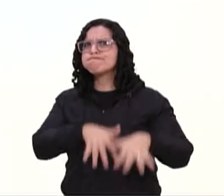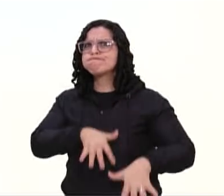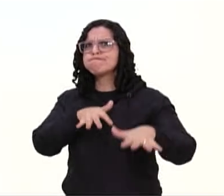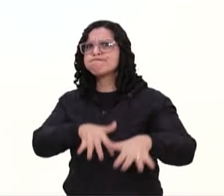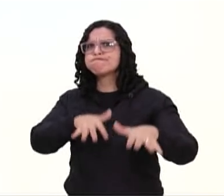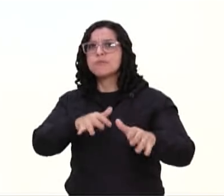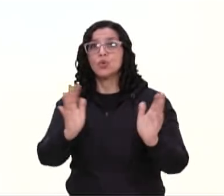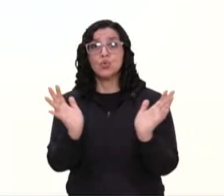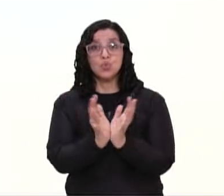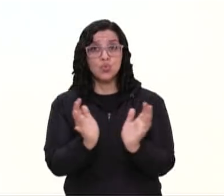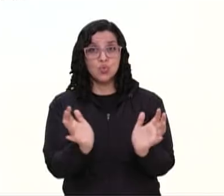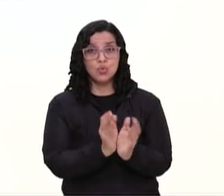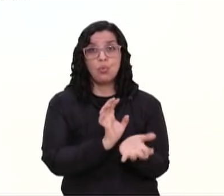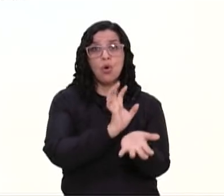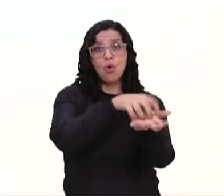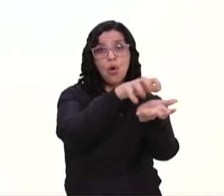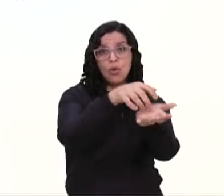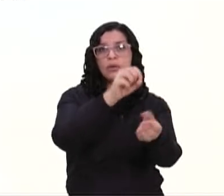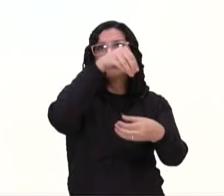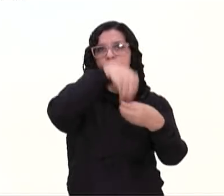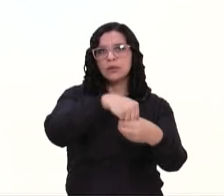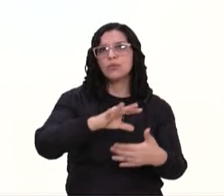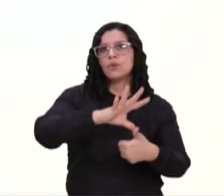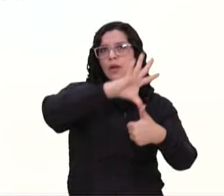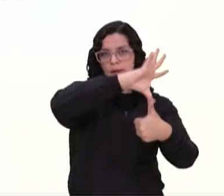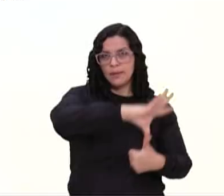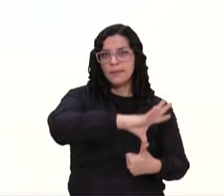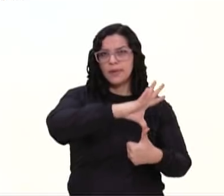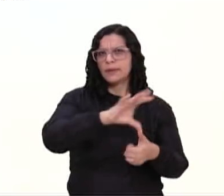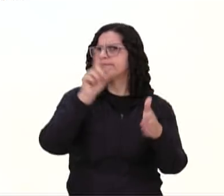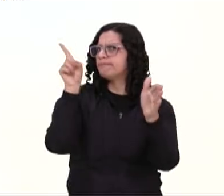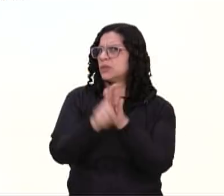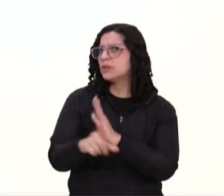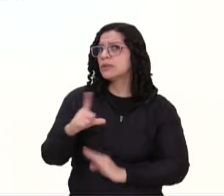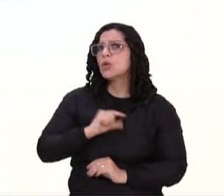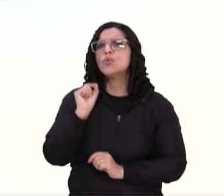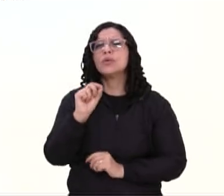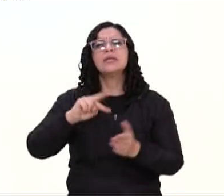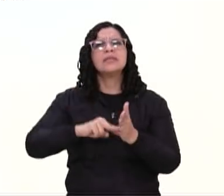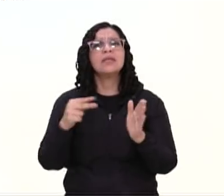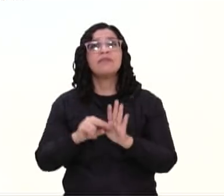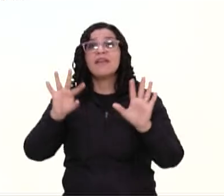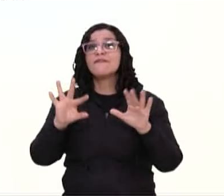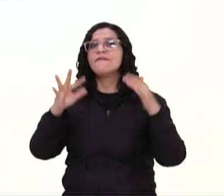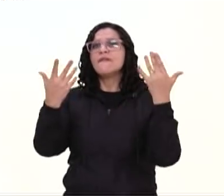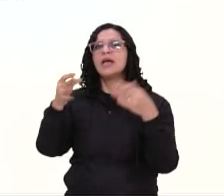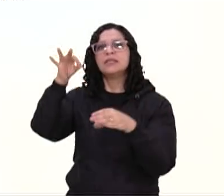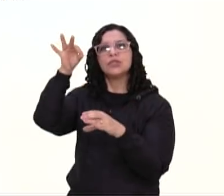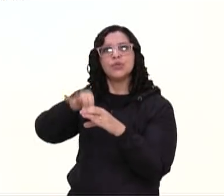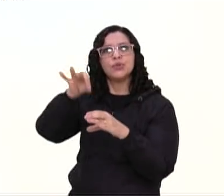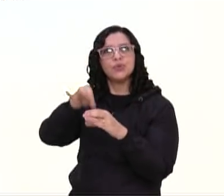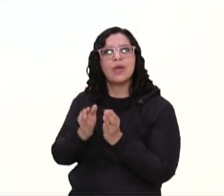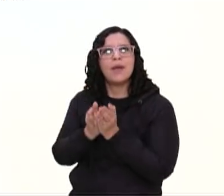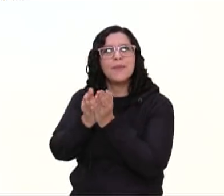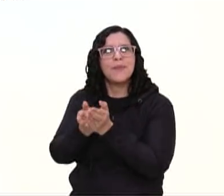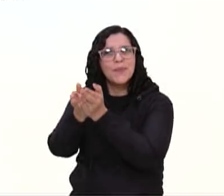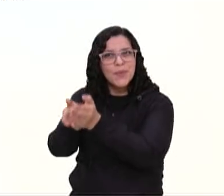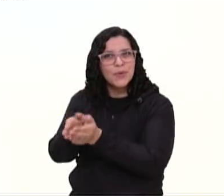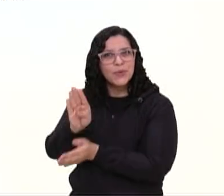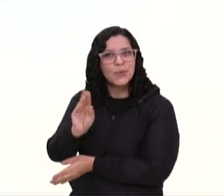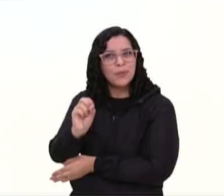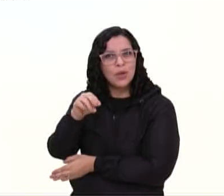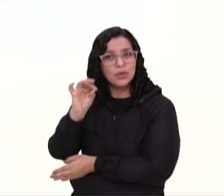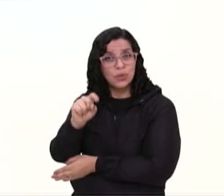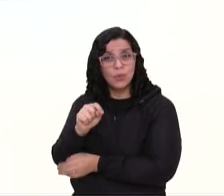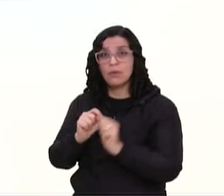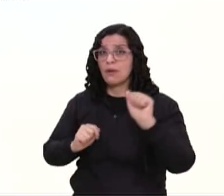dos colonos na América. Então vamos para o nosso quiz. O que foi a Festa do Chá do Porto de Boston? A.